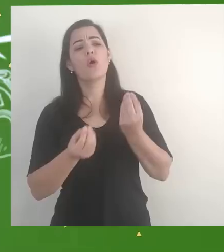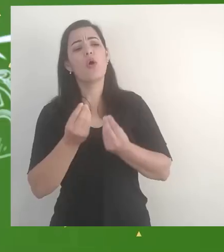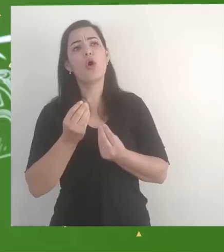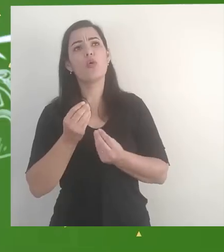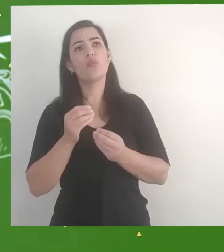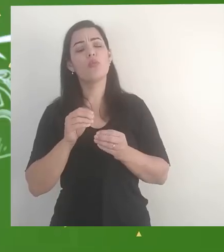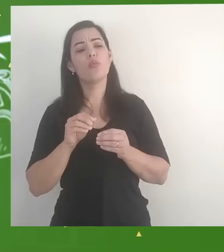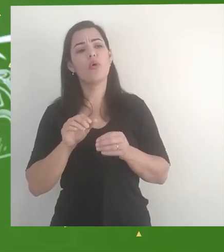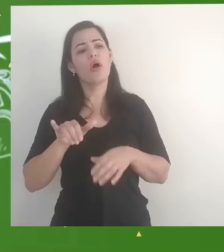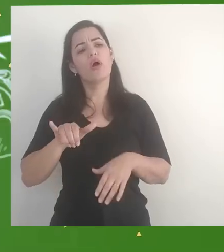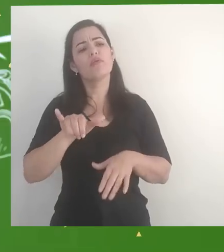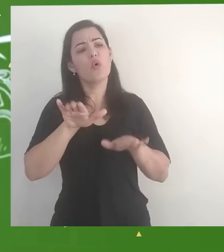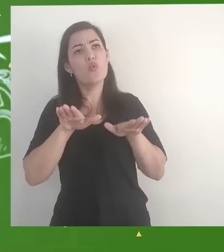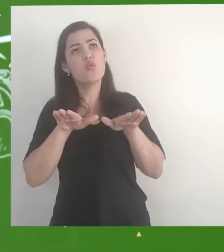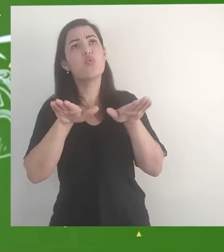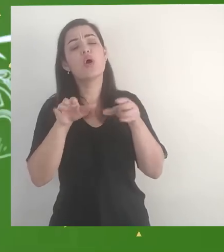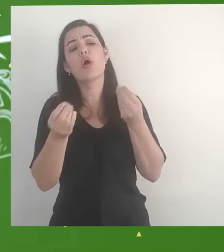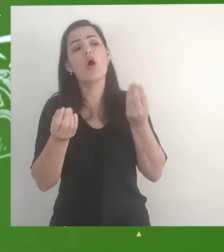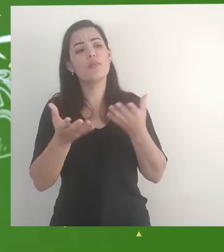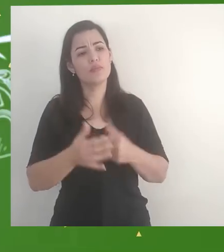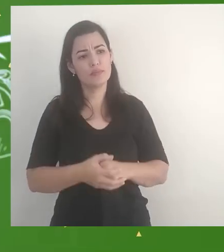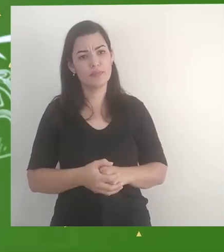como é que o avião consegue voar?